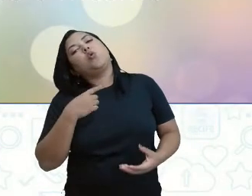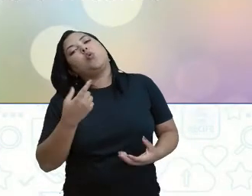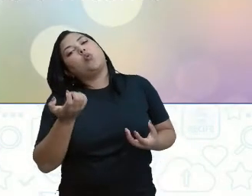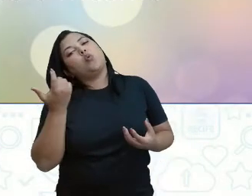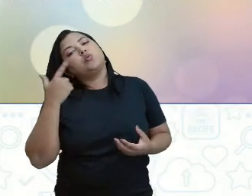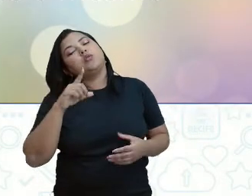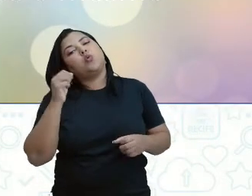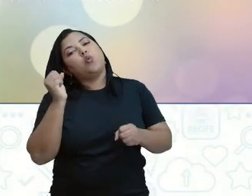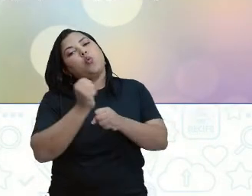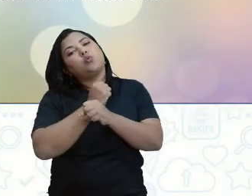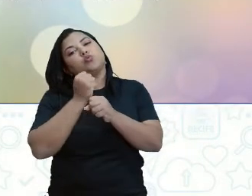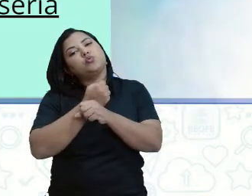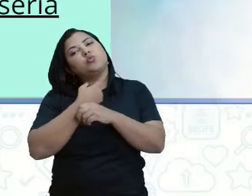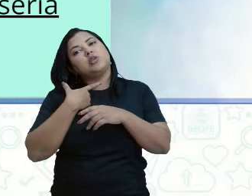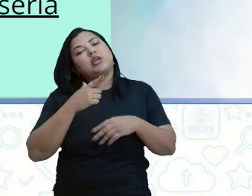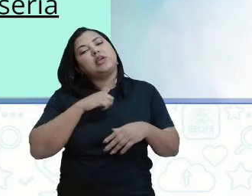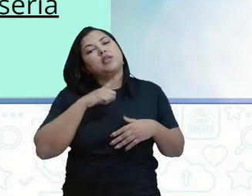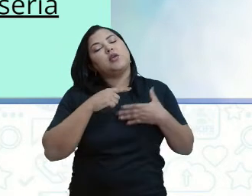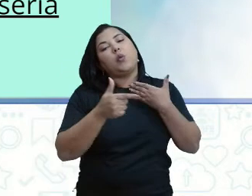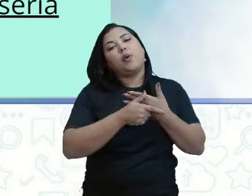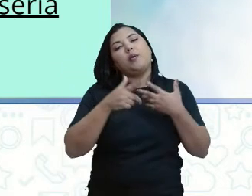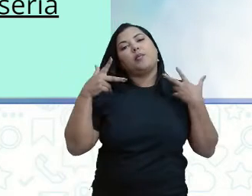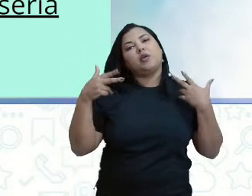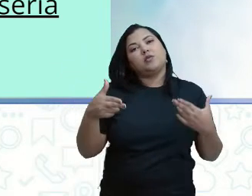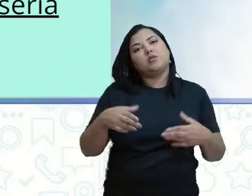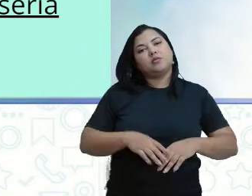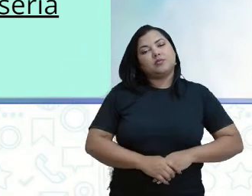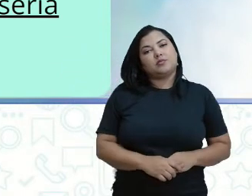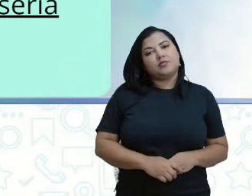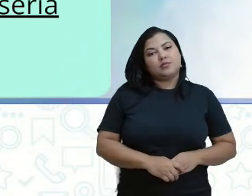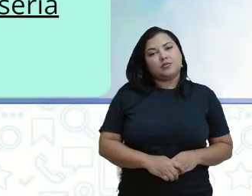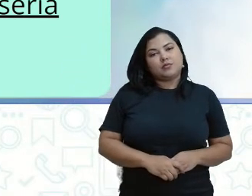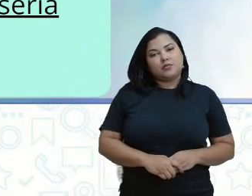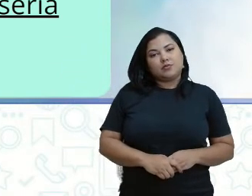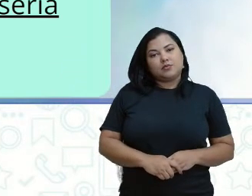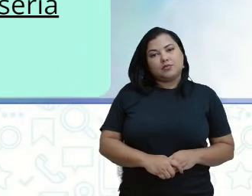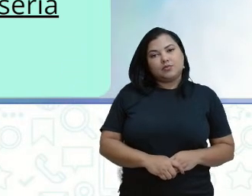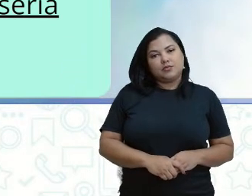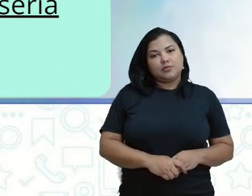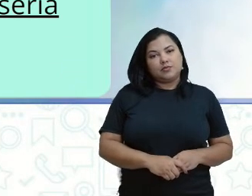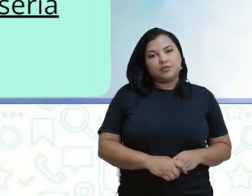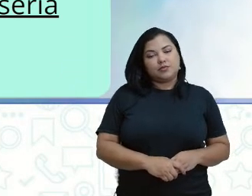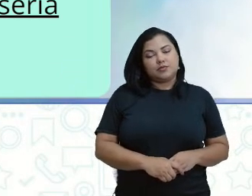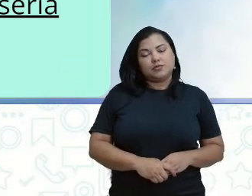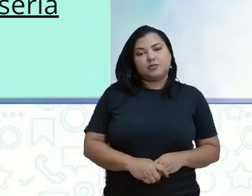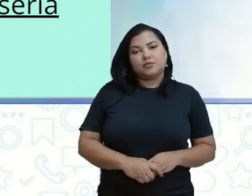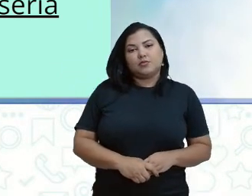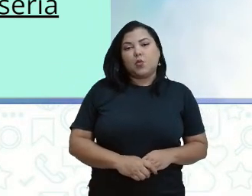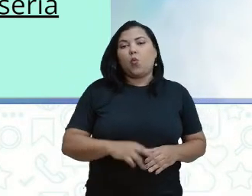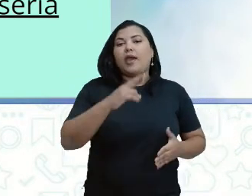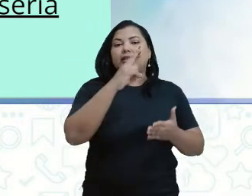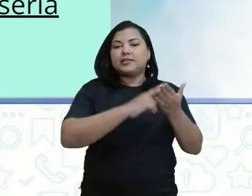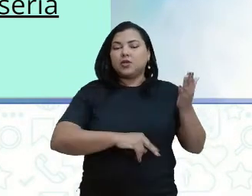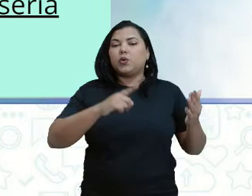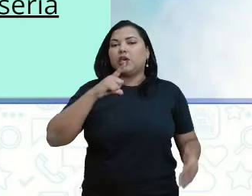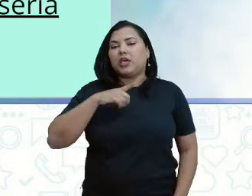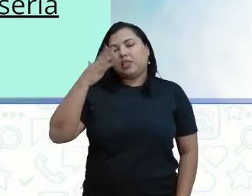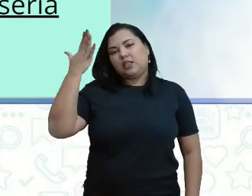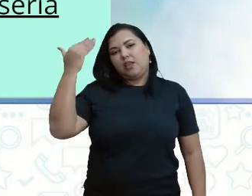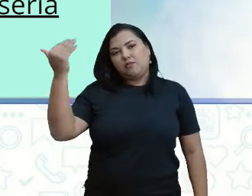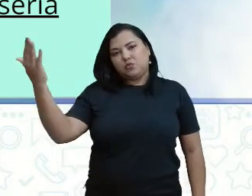construção, a qual exerce exatamente o mesmo papel. Esta foi uma redação que fez sucesso. Então, eu troquei